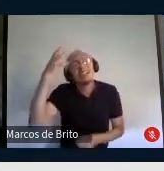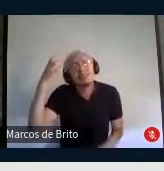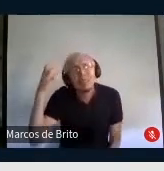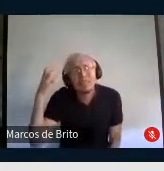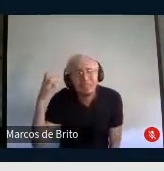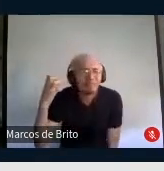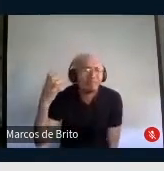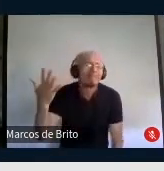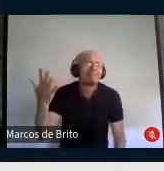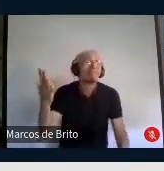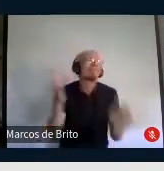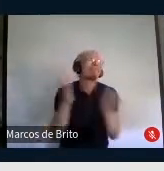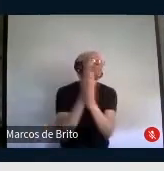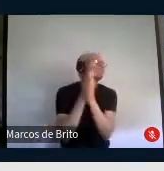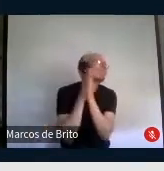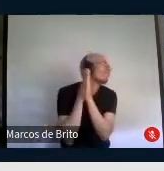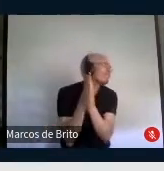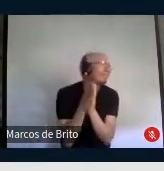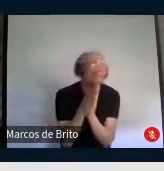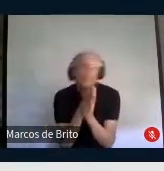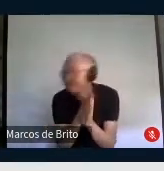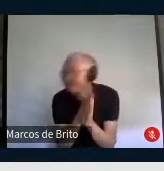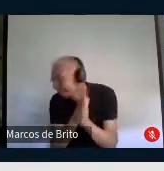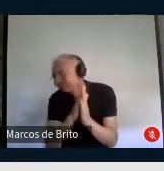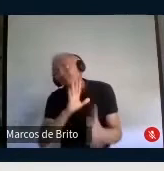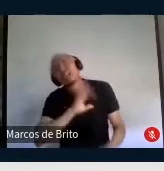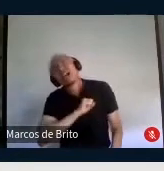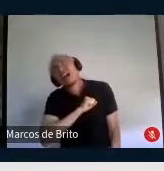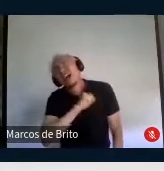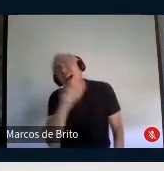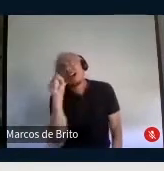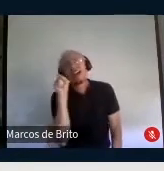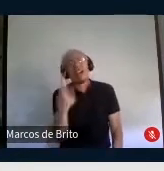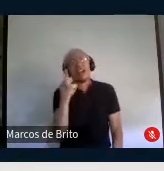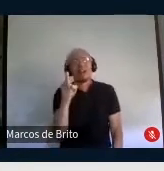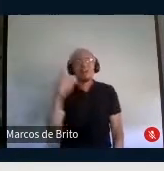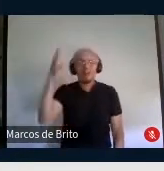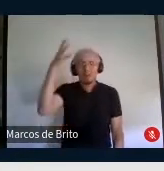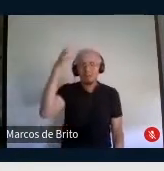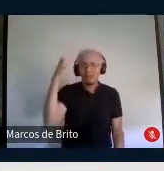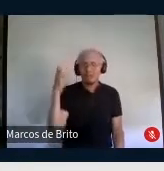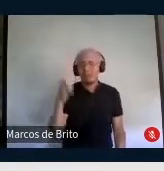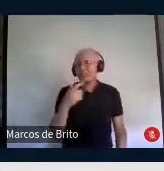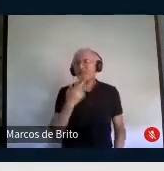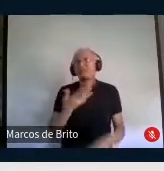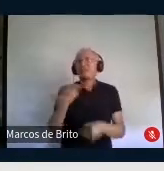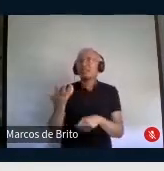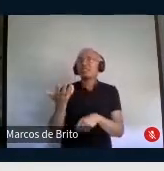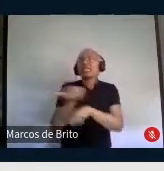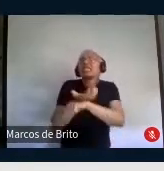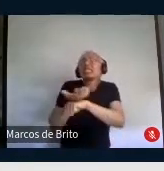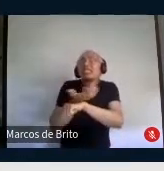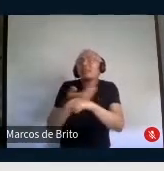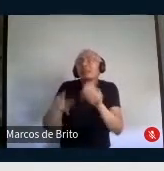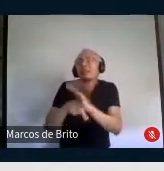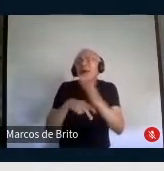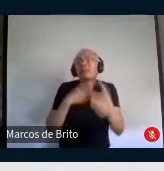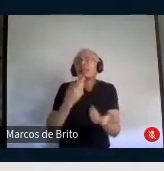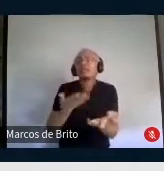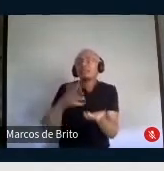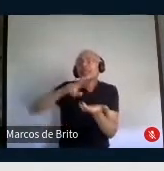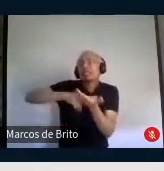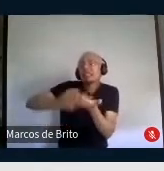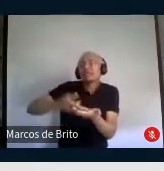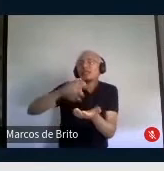gente, como eu amei conhecer essa mulher, essa professora maravilhosa. Eu fiz uma disciplina com ela de tradução e